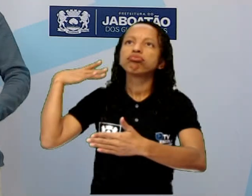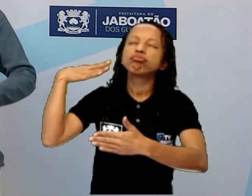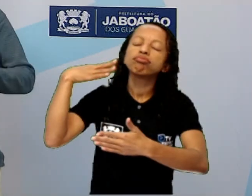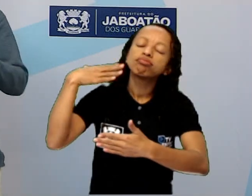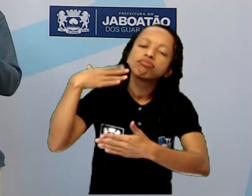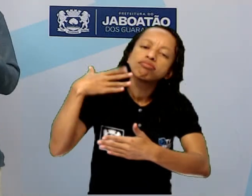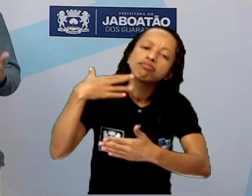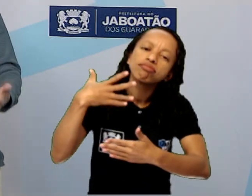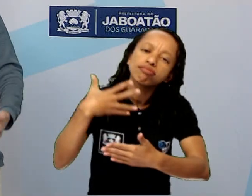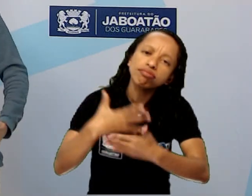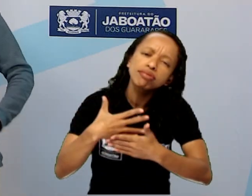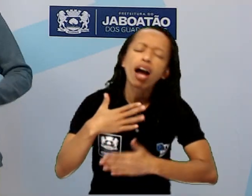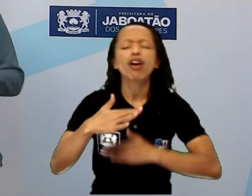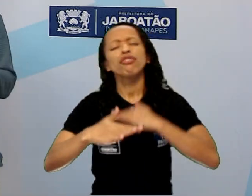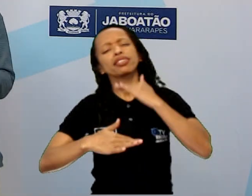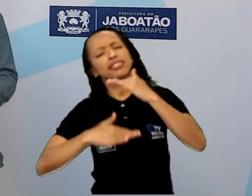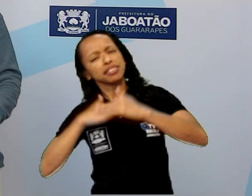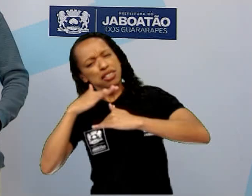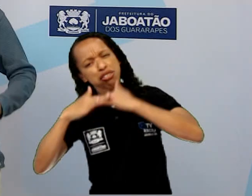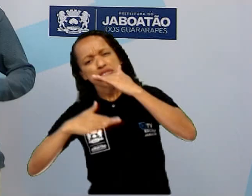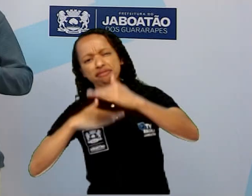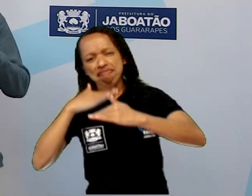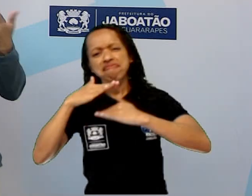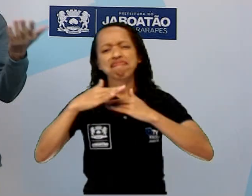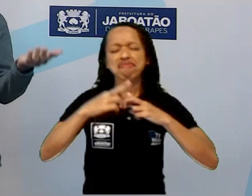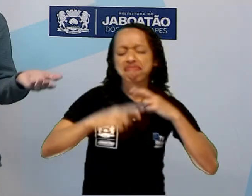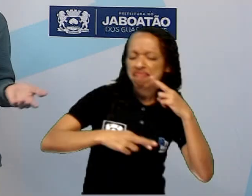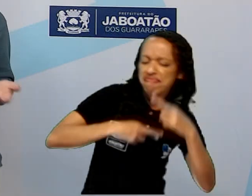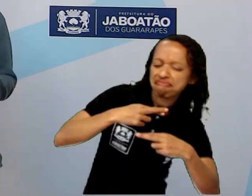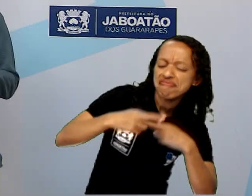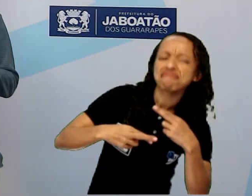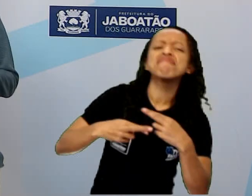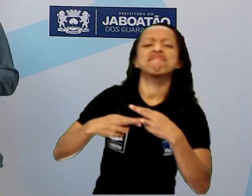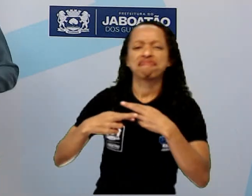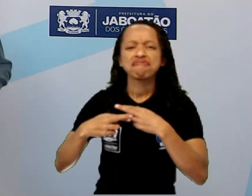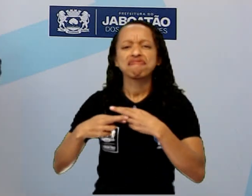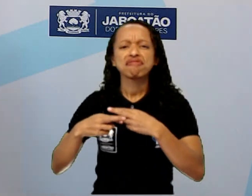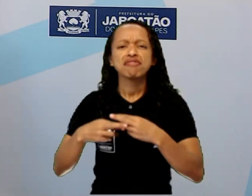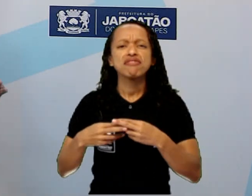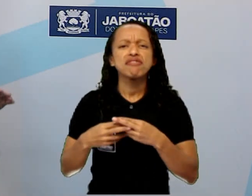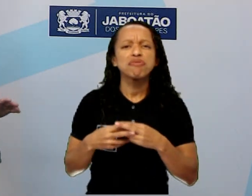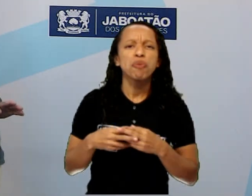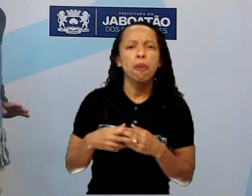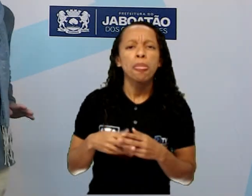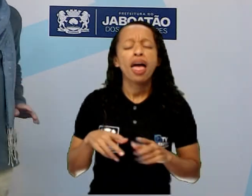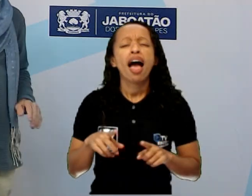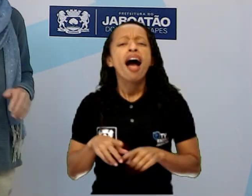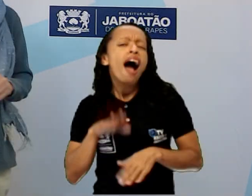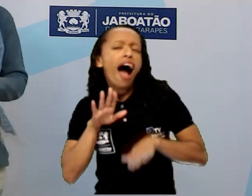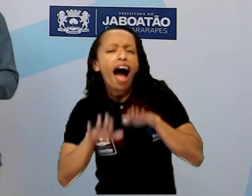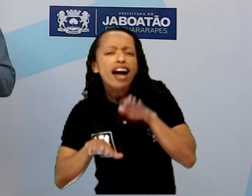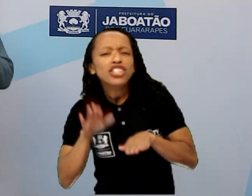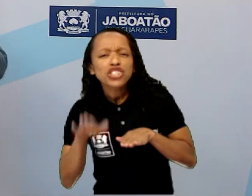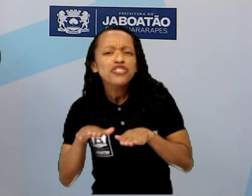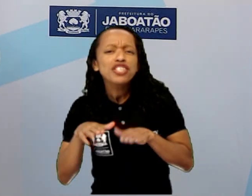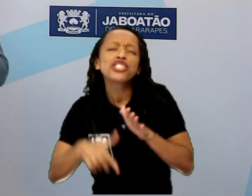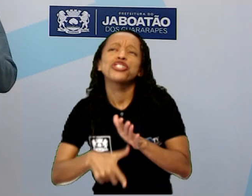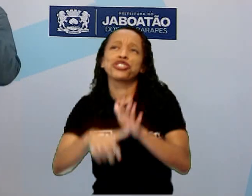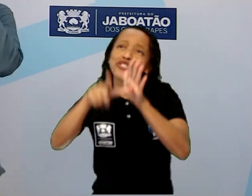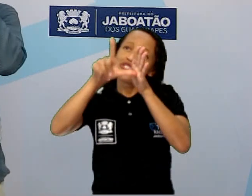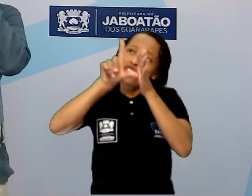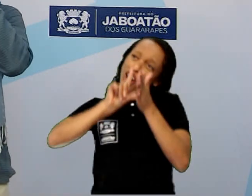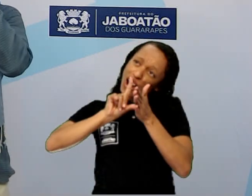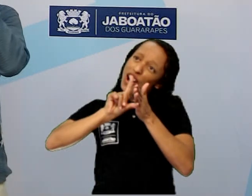se aliterando, vai se renovando, vai se modernizando, às vezes dá um passo para trás e às vezes avança para